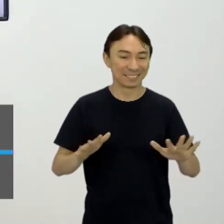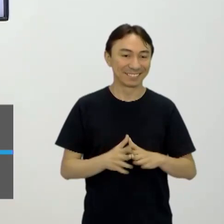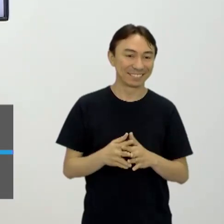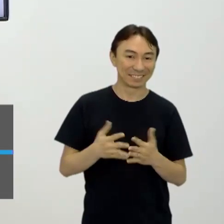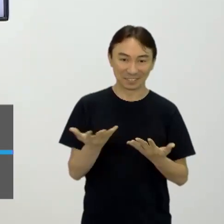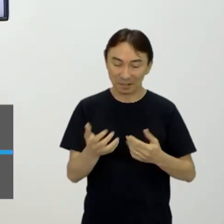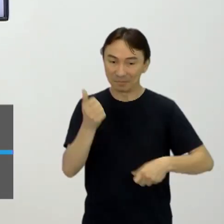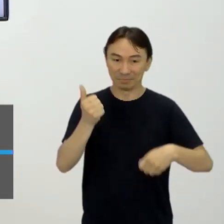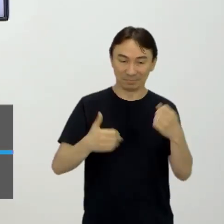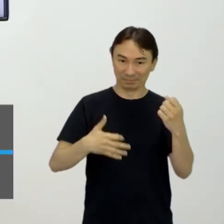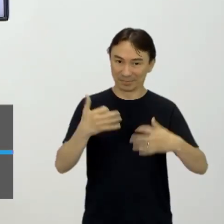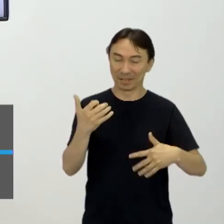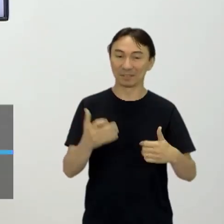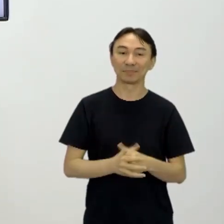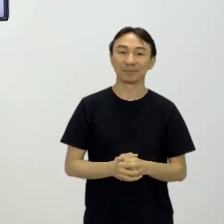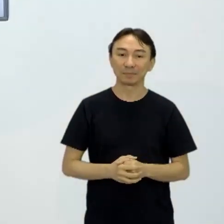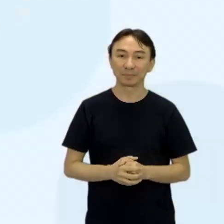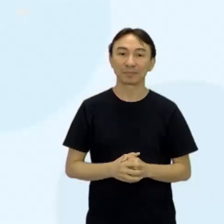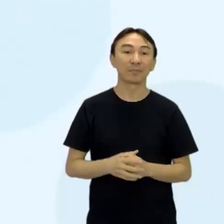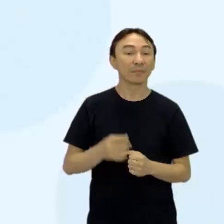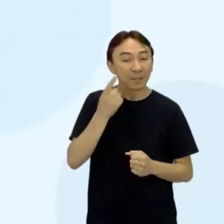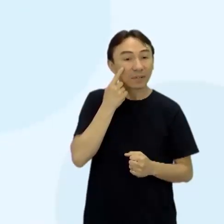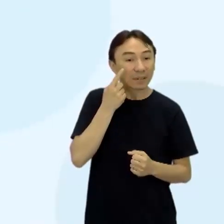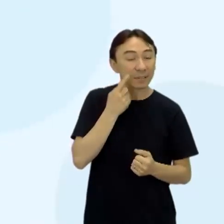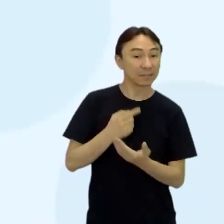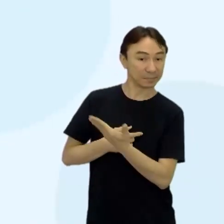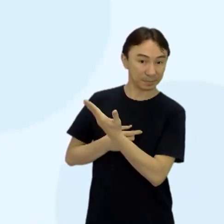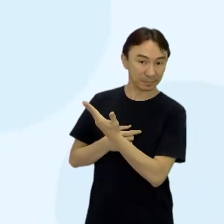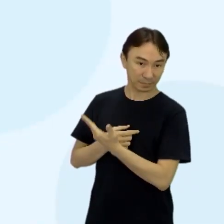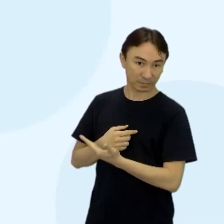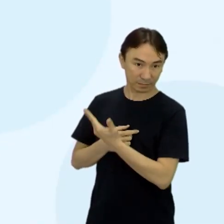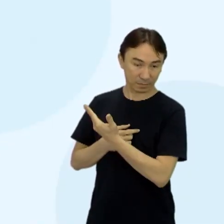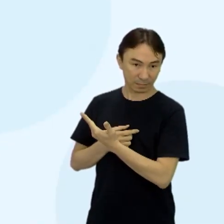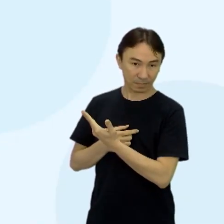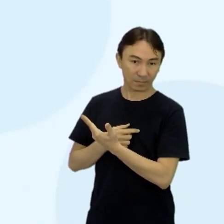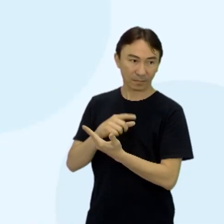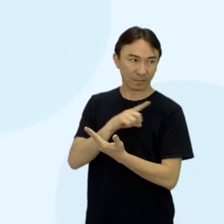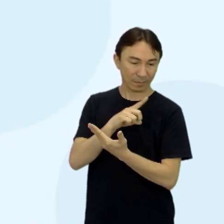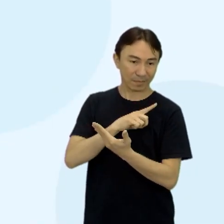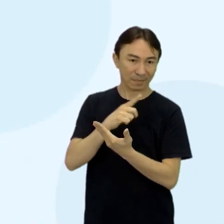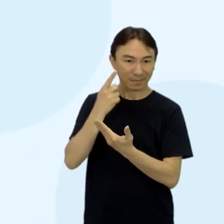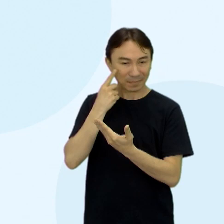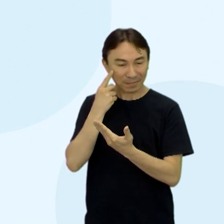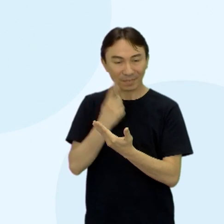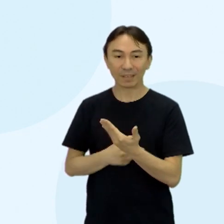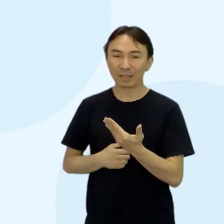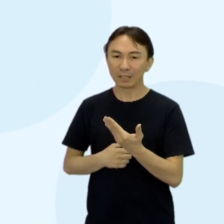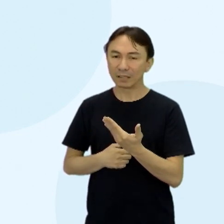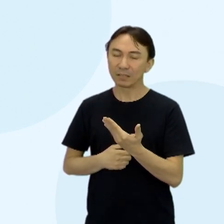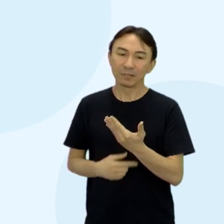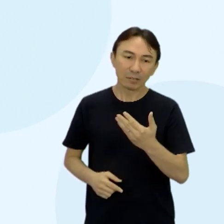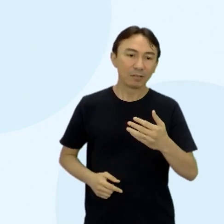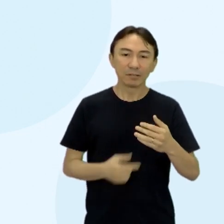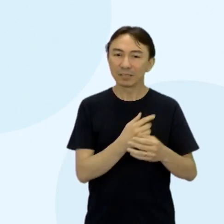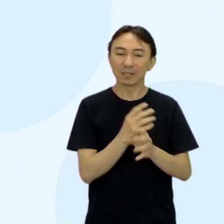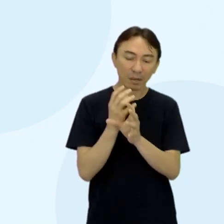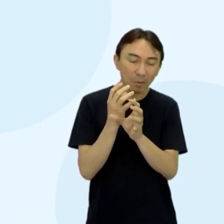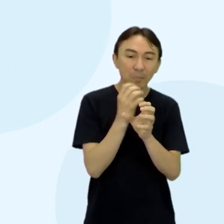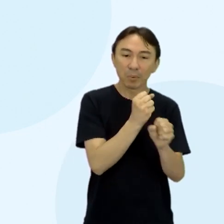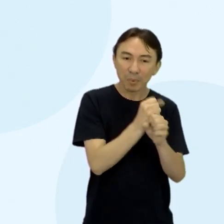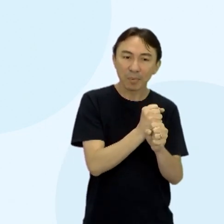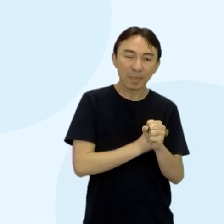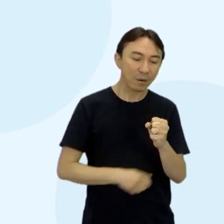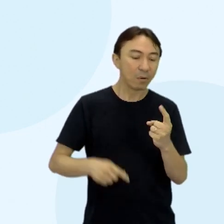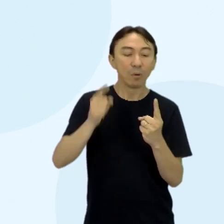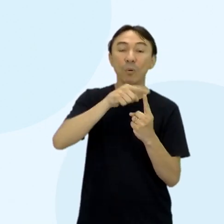falando muito rápido. Vocês vão olhar aí na tela, pessoal, que nós temos aí três continhas armadas, né? Continhas em pé, quando a gente aprendeu lá